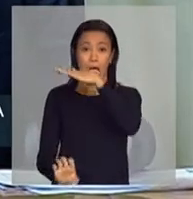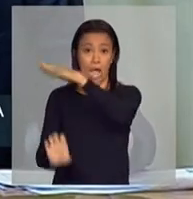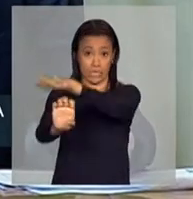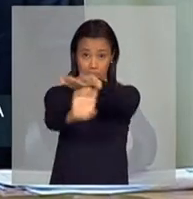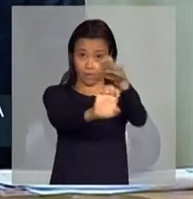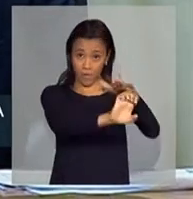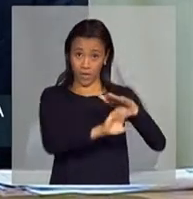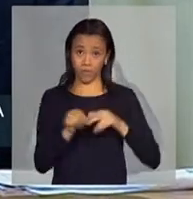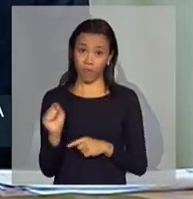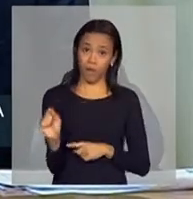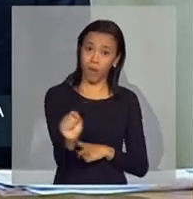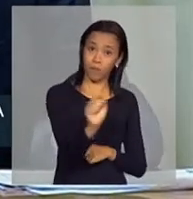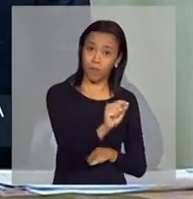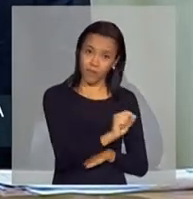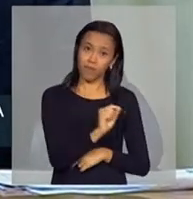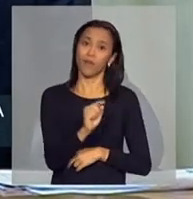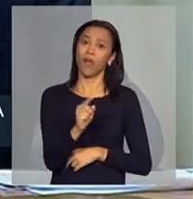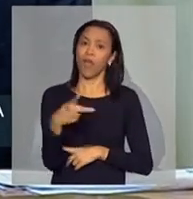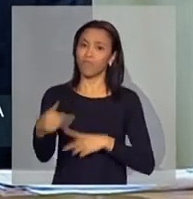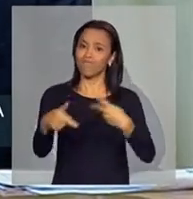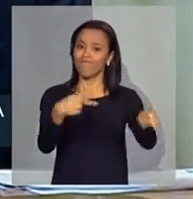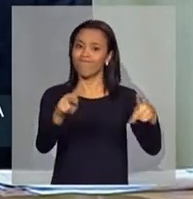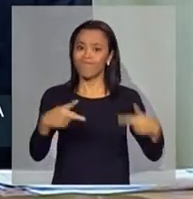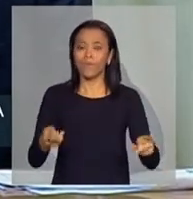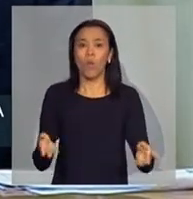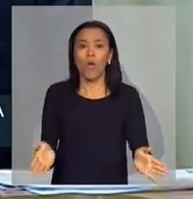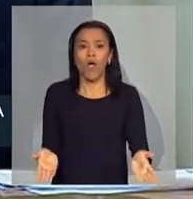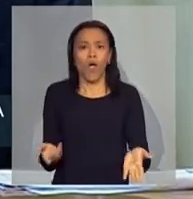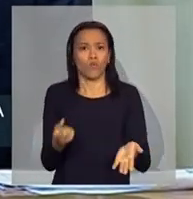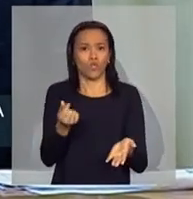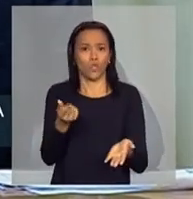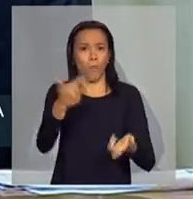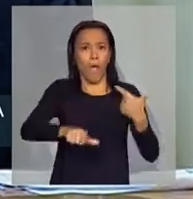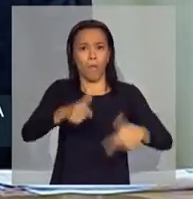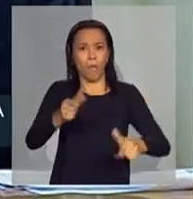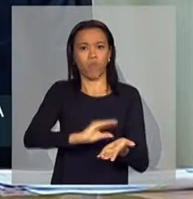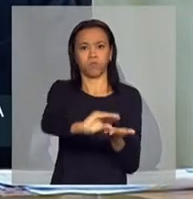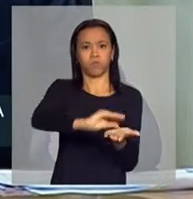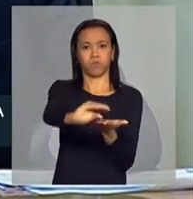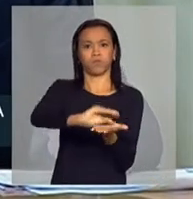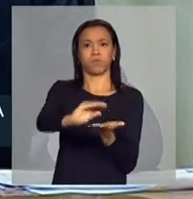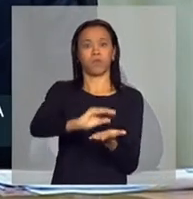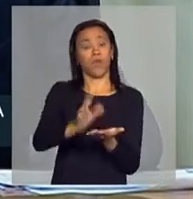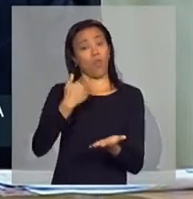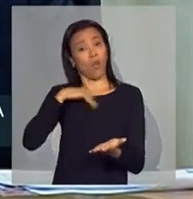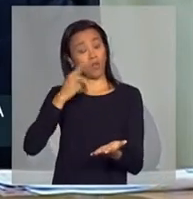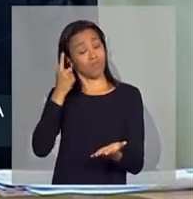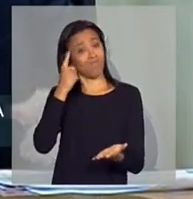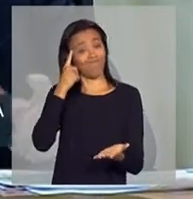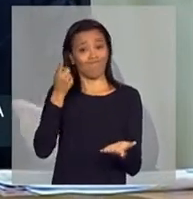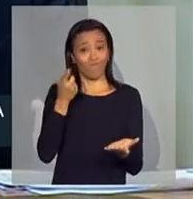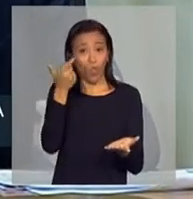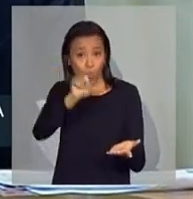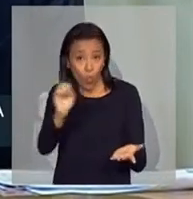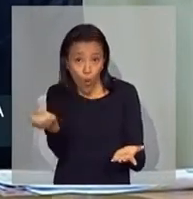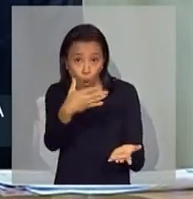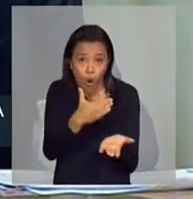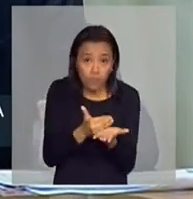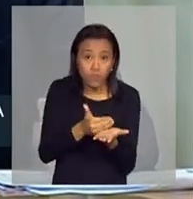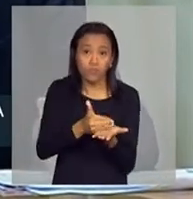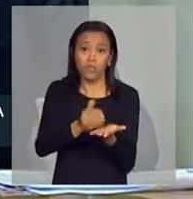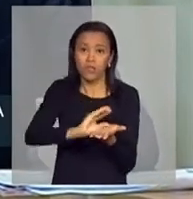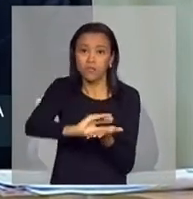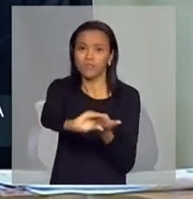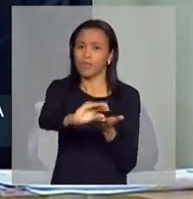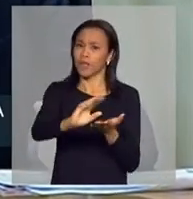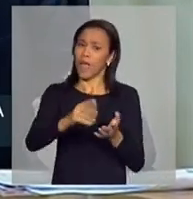estão aumentando os seus investimentos portanto não prevemos novos estímulos pelo contrário nesse